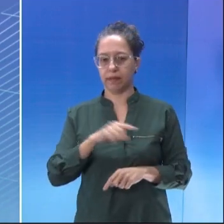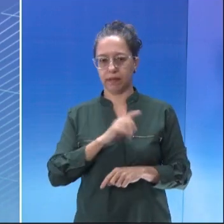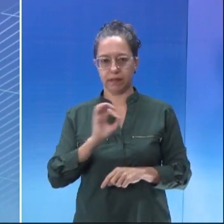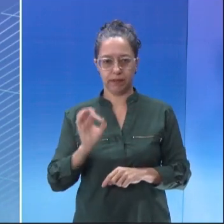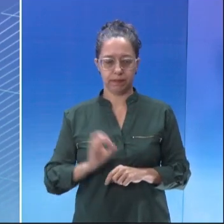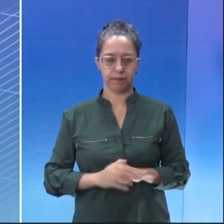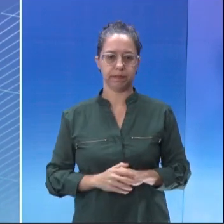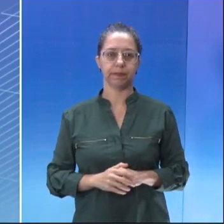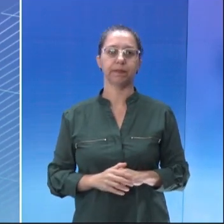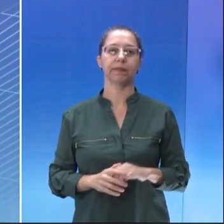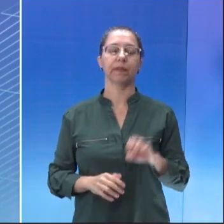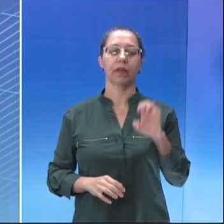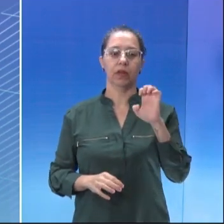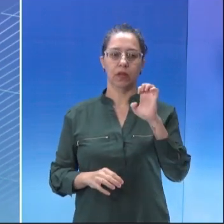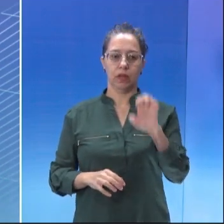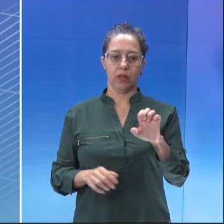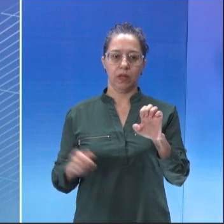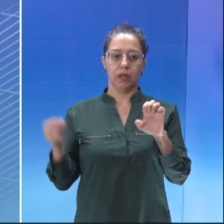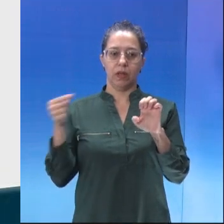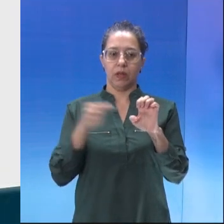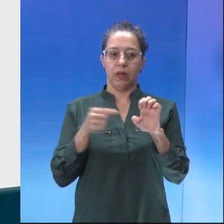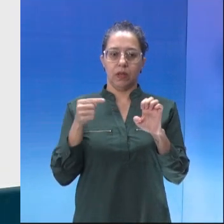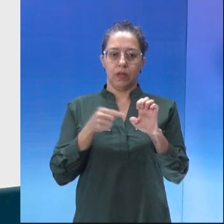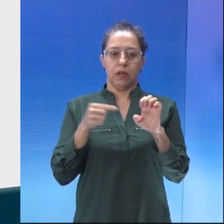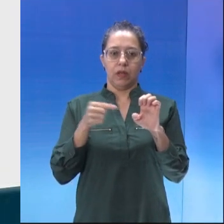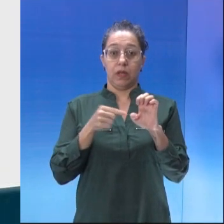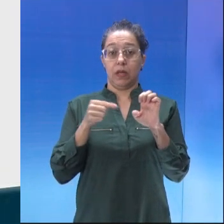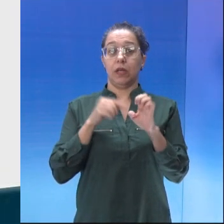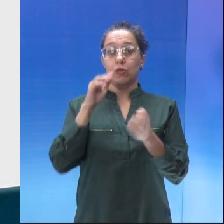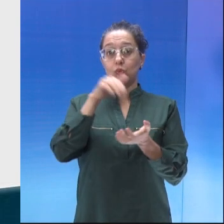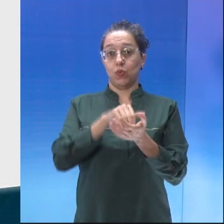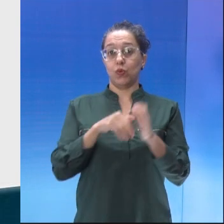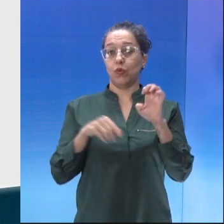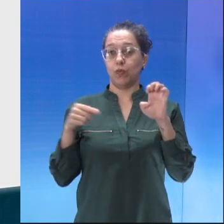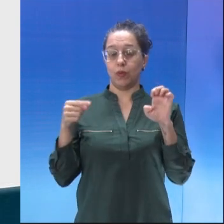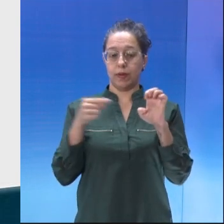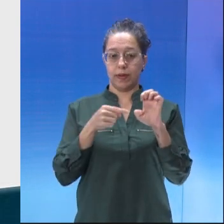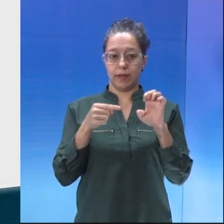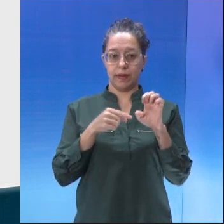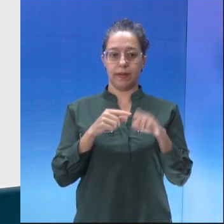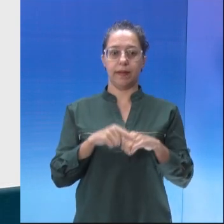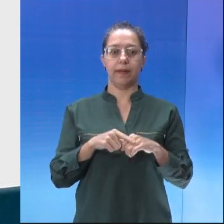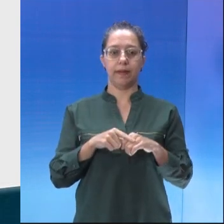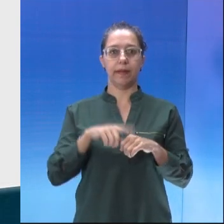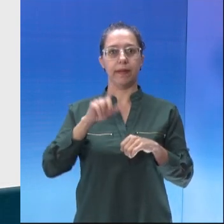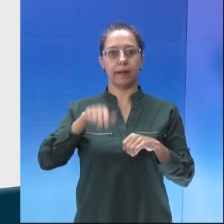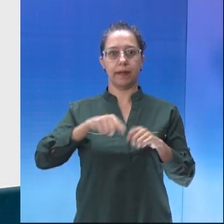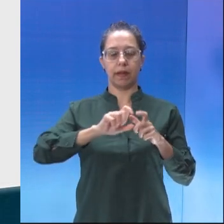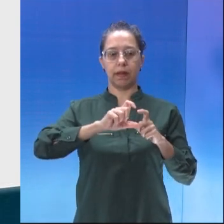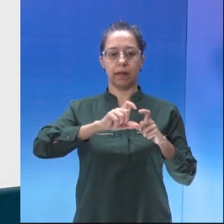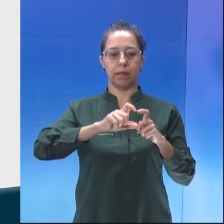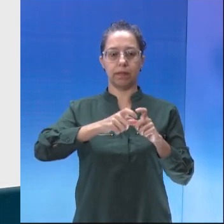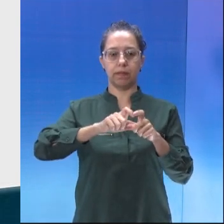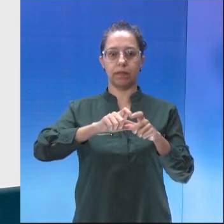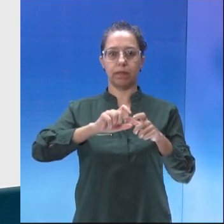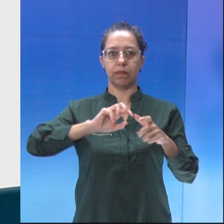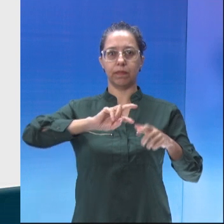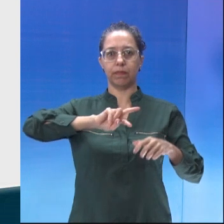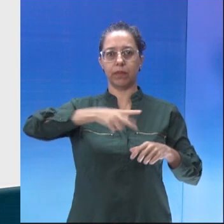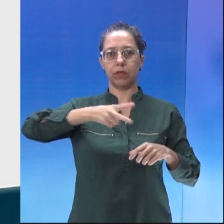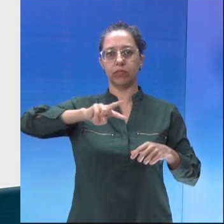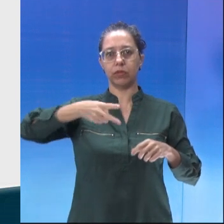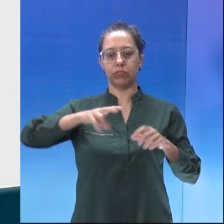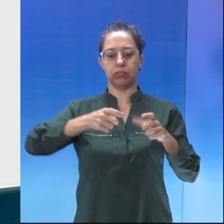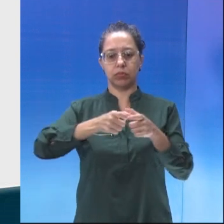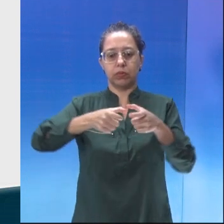programada para realizar. E, por último, aí, a alternativa é proliferação celular